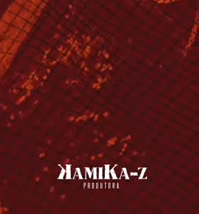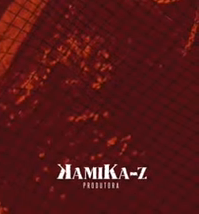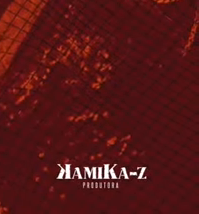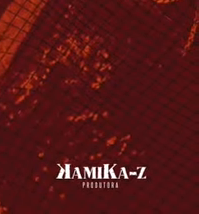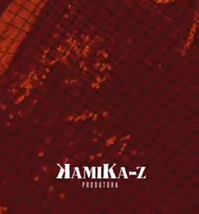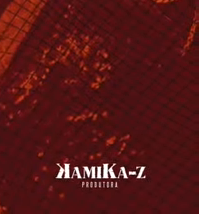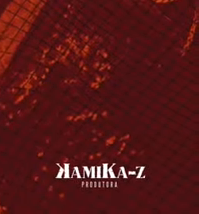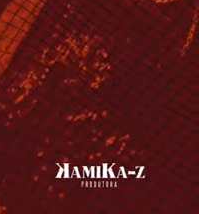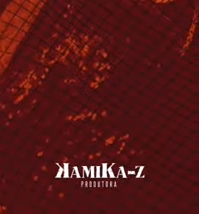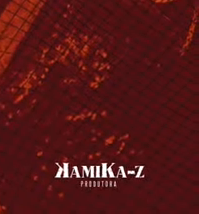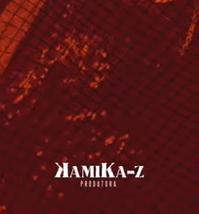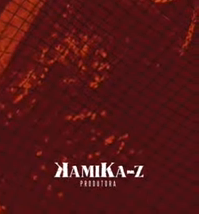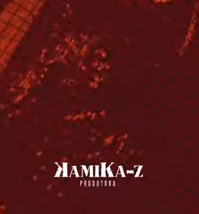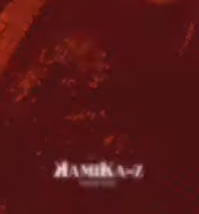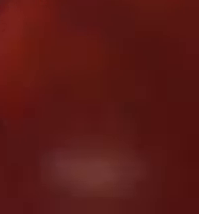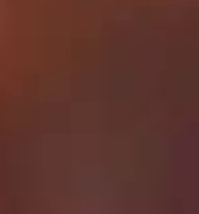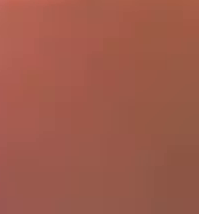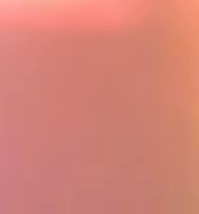sem piscina.